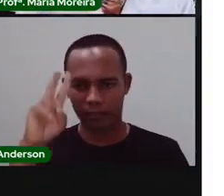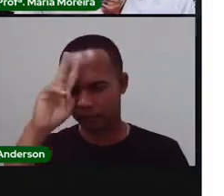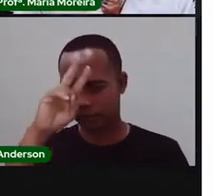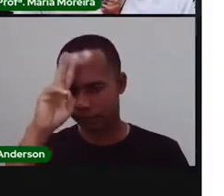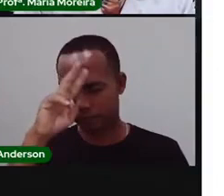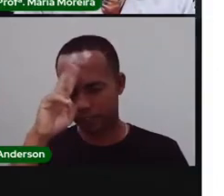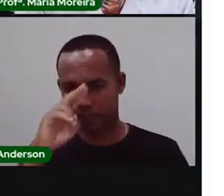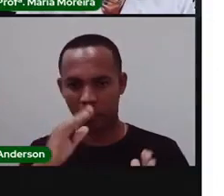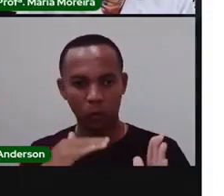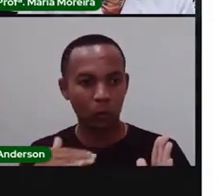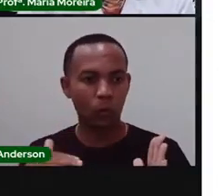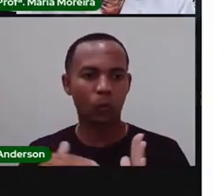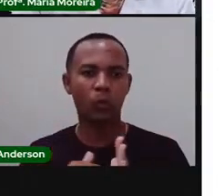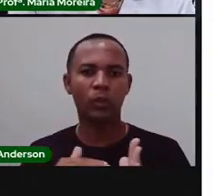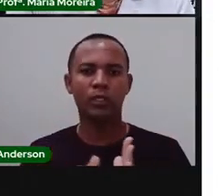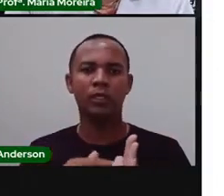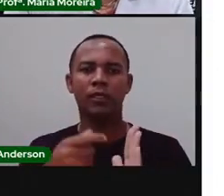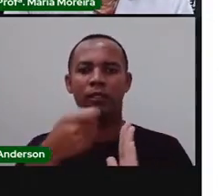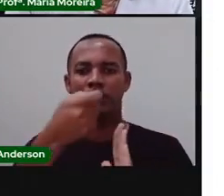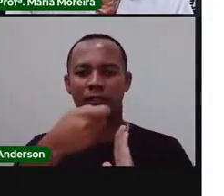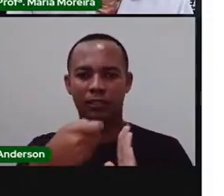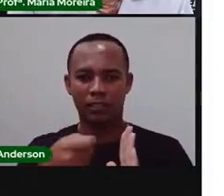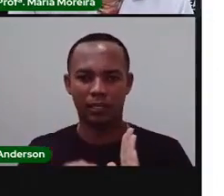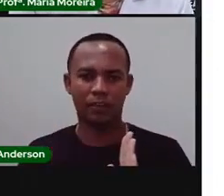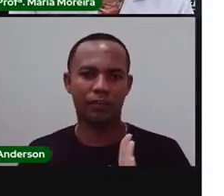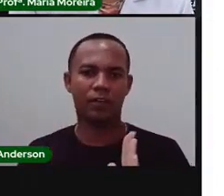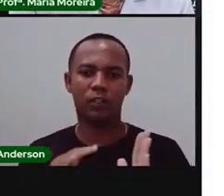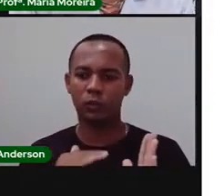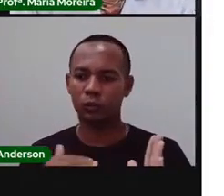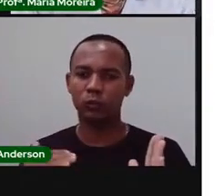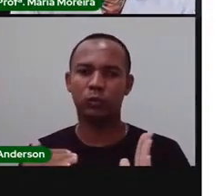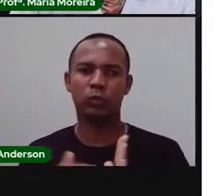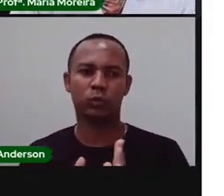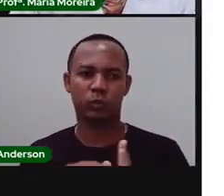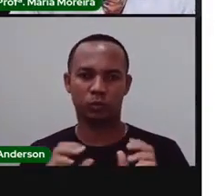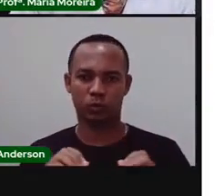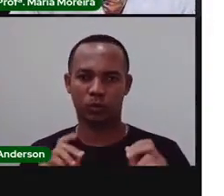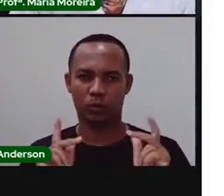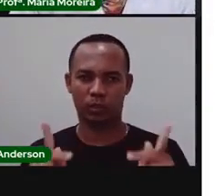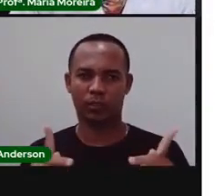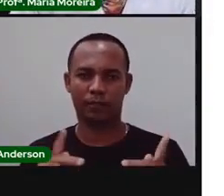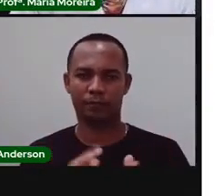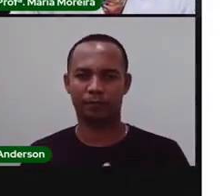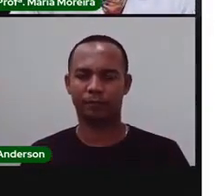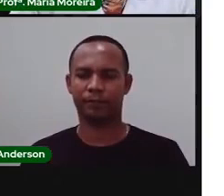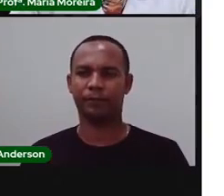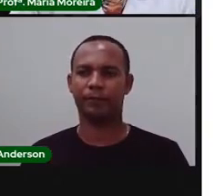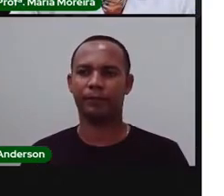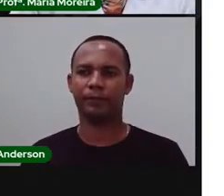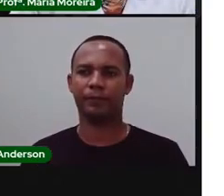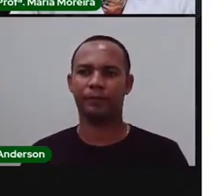olha, escrevam aí embaixo e façam tudo direitinho, certinho? Vamos lá.